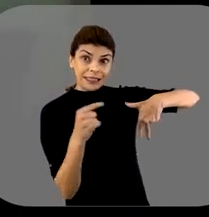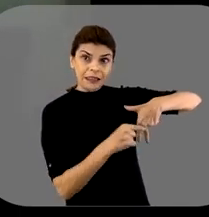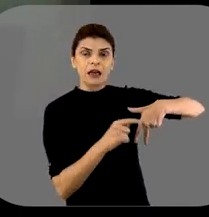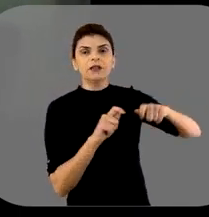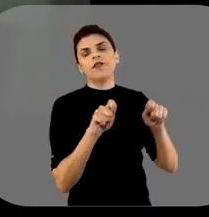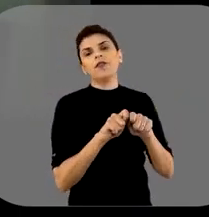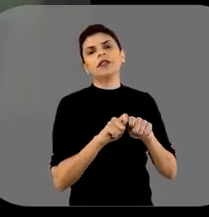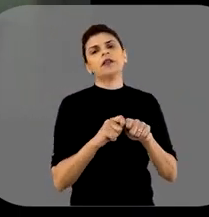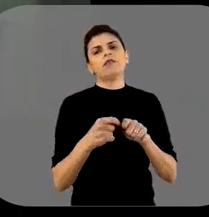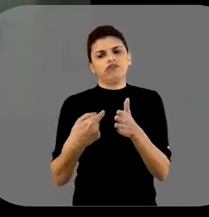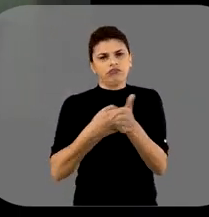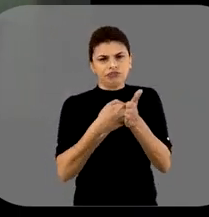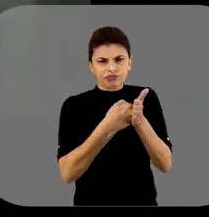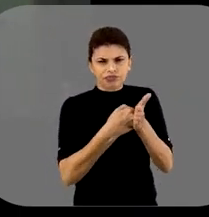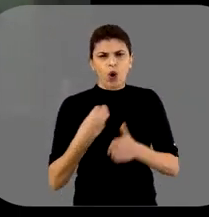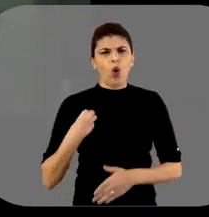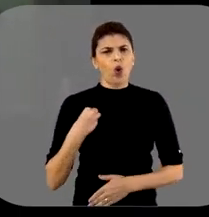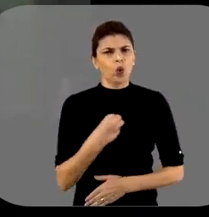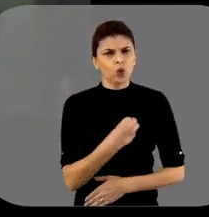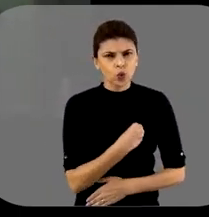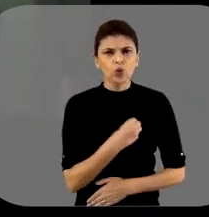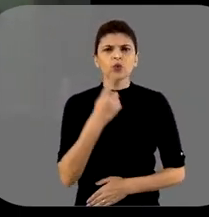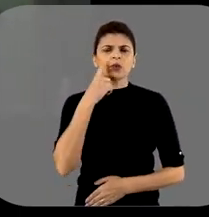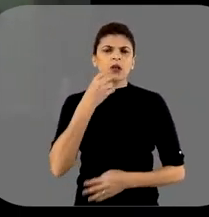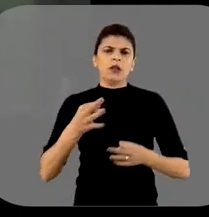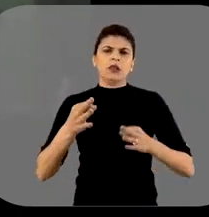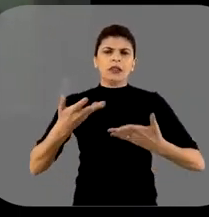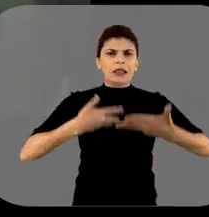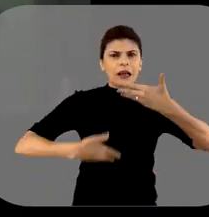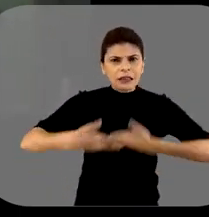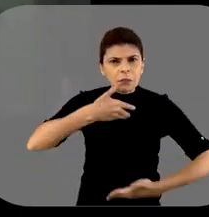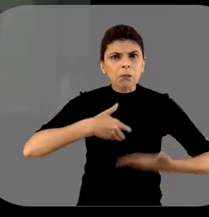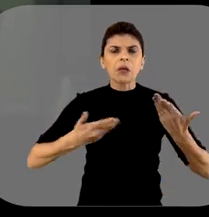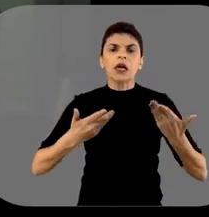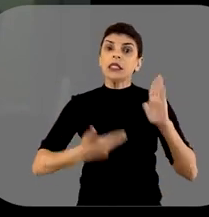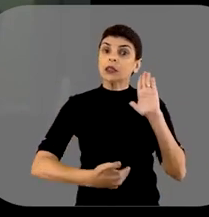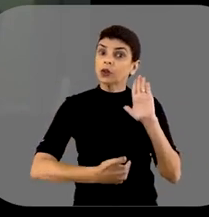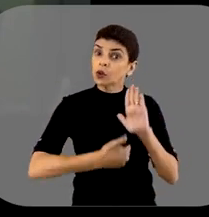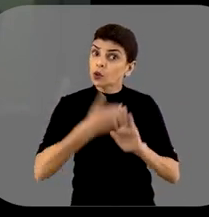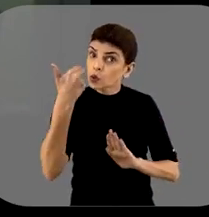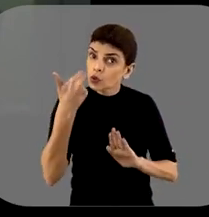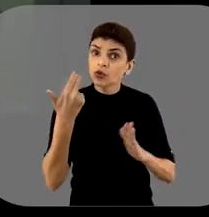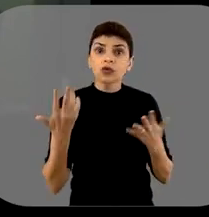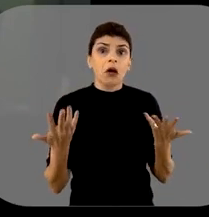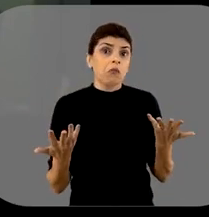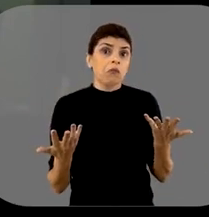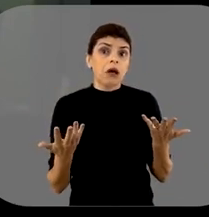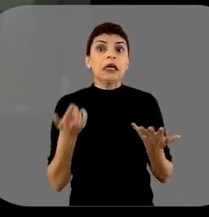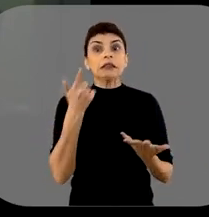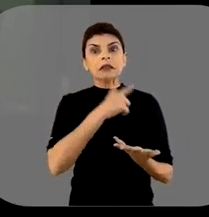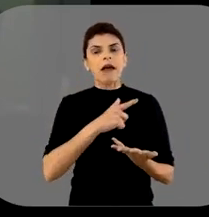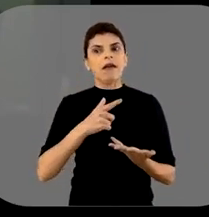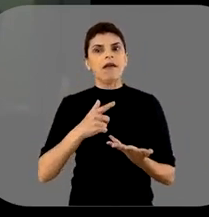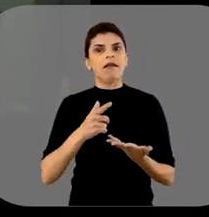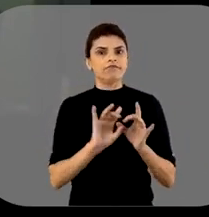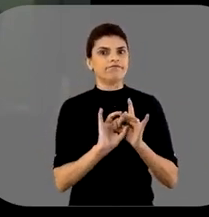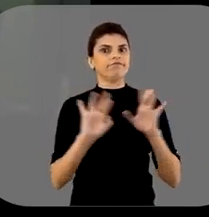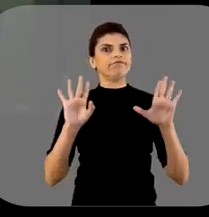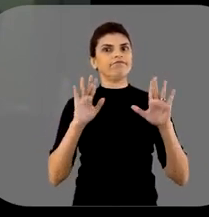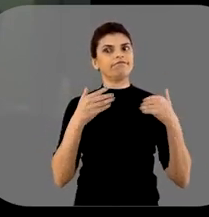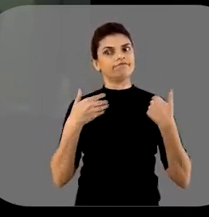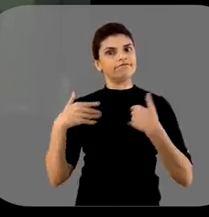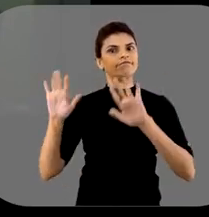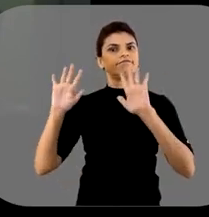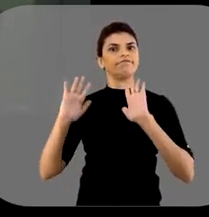fazer uma consulta, dar-lhe um tratamento, dar-lhe uma cirurgia, e ele tão logo receba